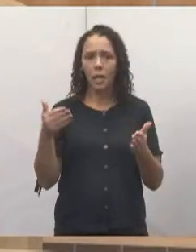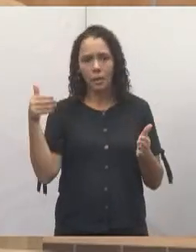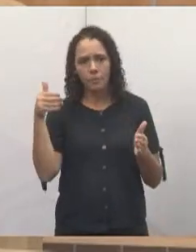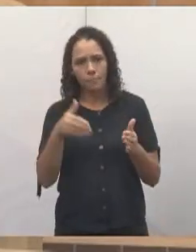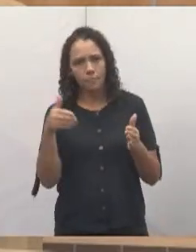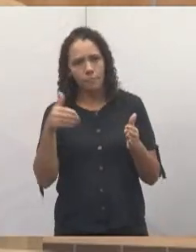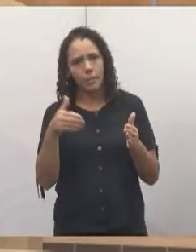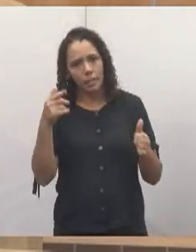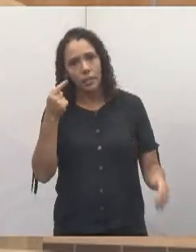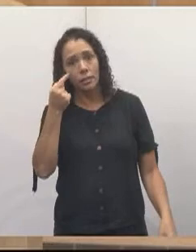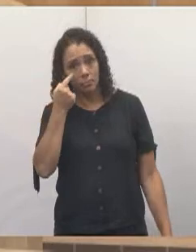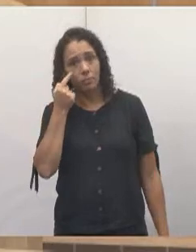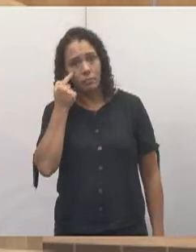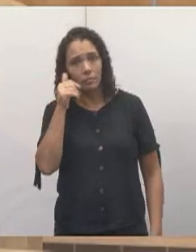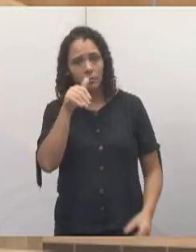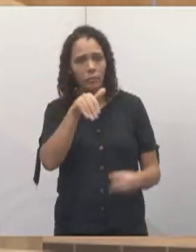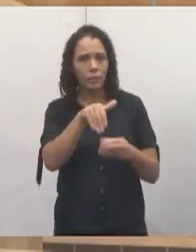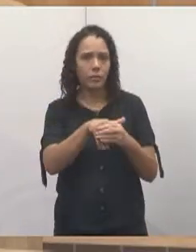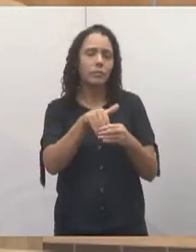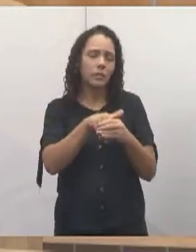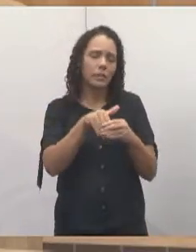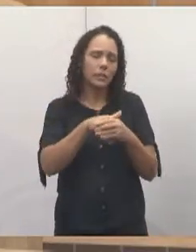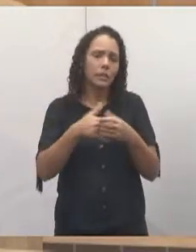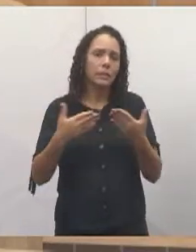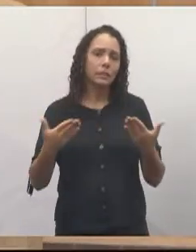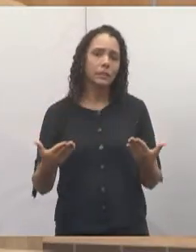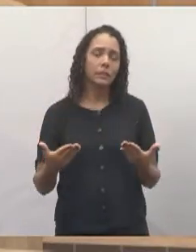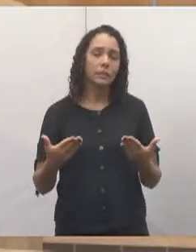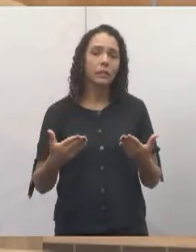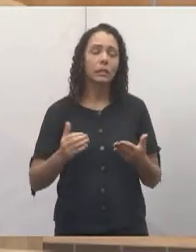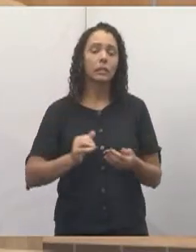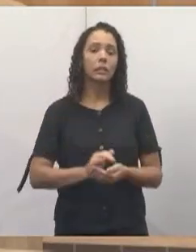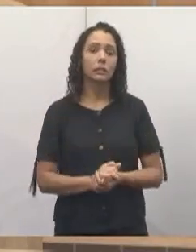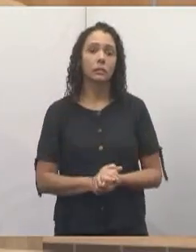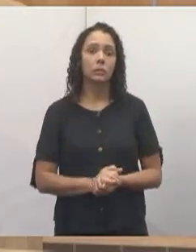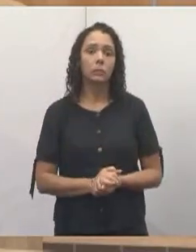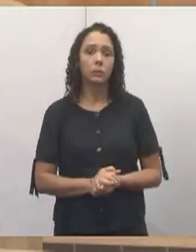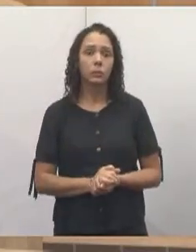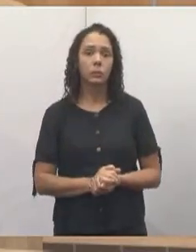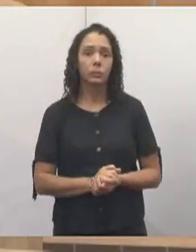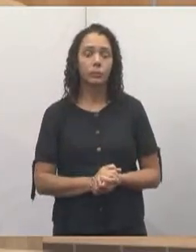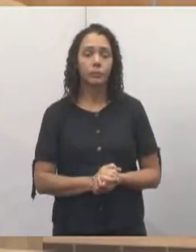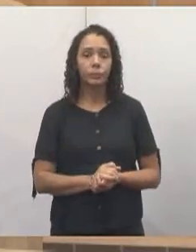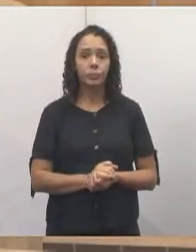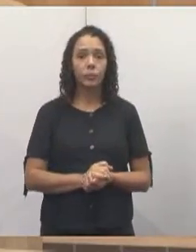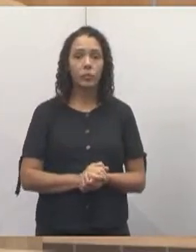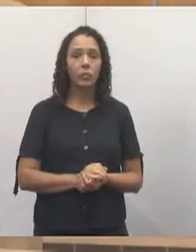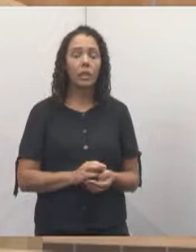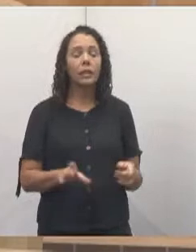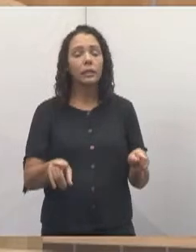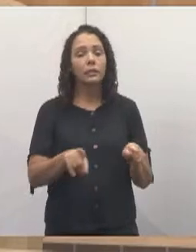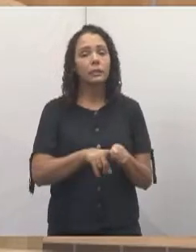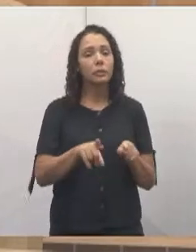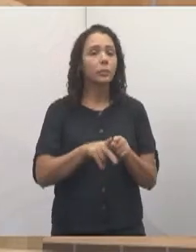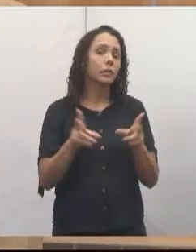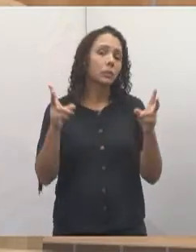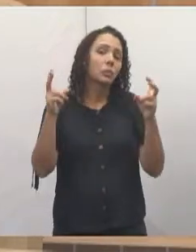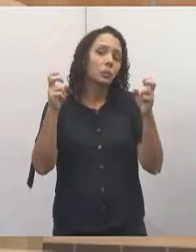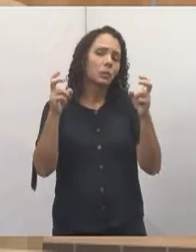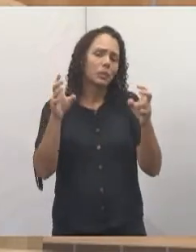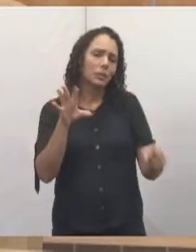nossa, na questão da aprovação, que o doutor Rodrigo comentou, a questão dos honorários também, que nossa